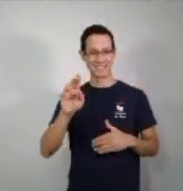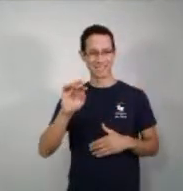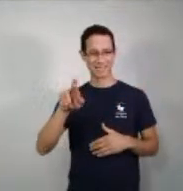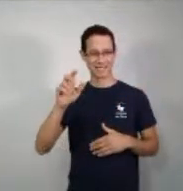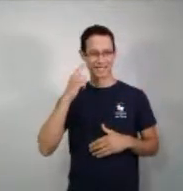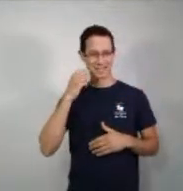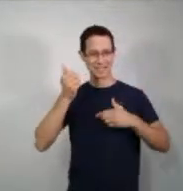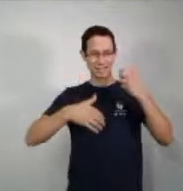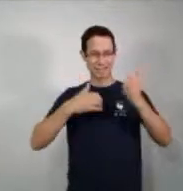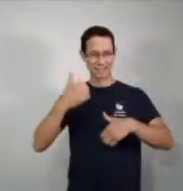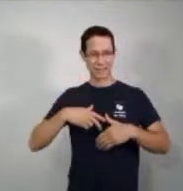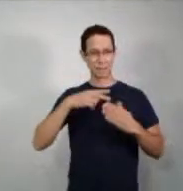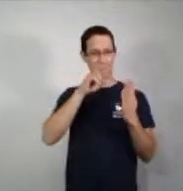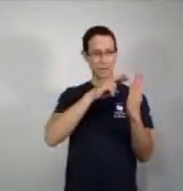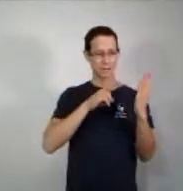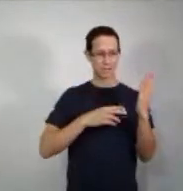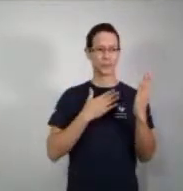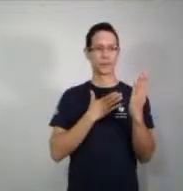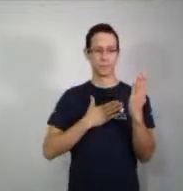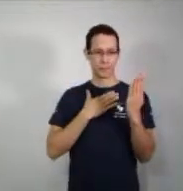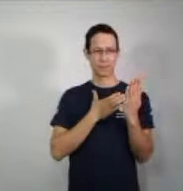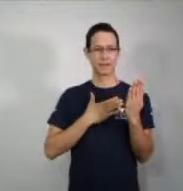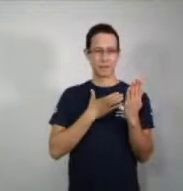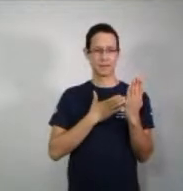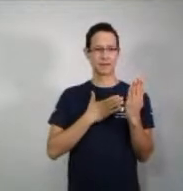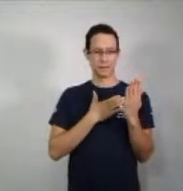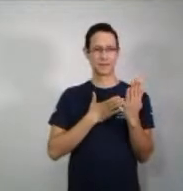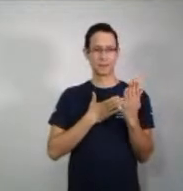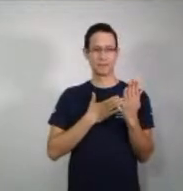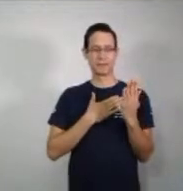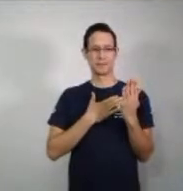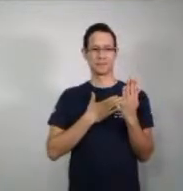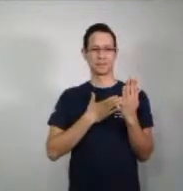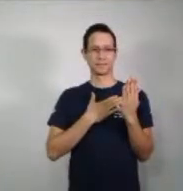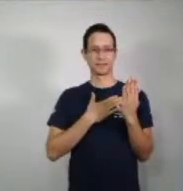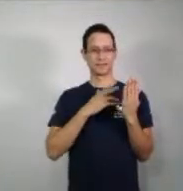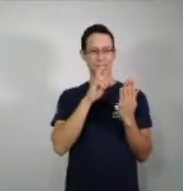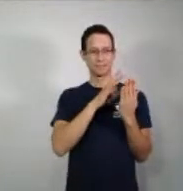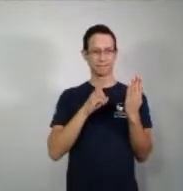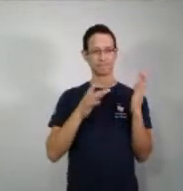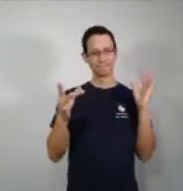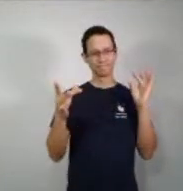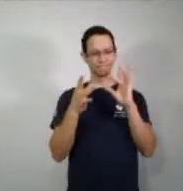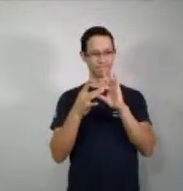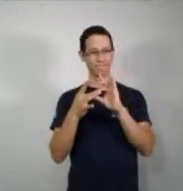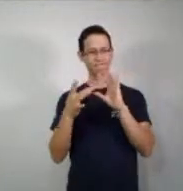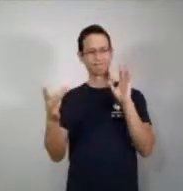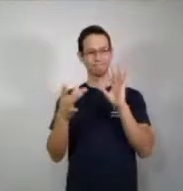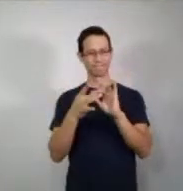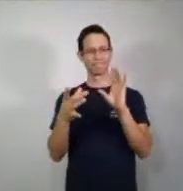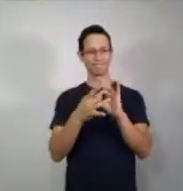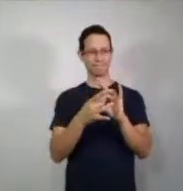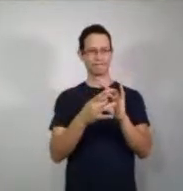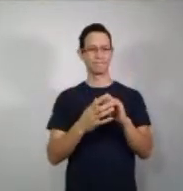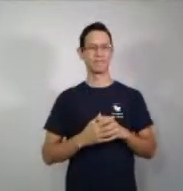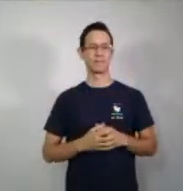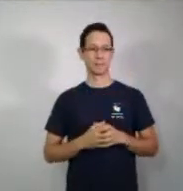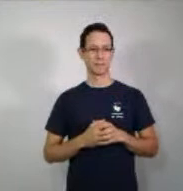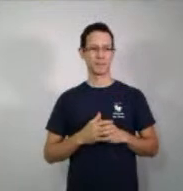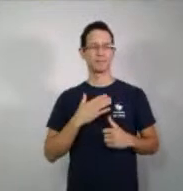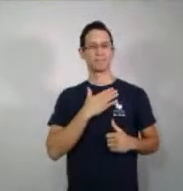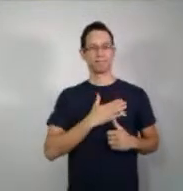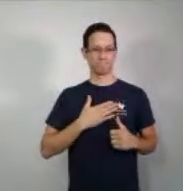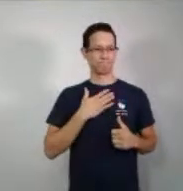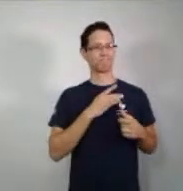livro cuja leitura foi muito agradável, assim, uma leitura muito que me conectou com um entusiasmo